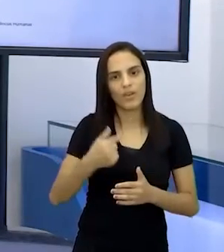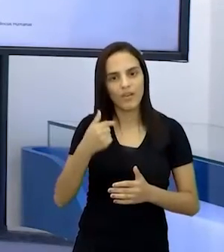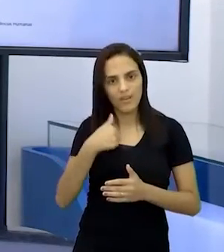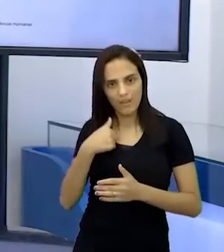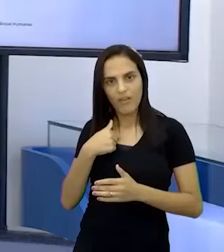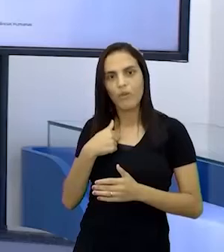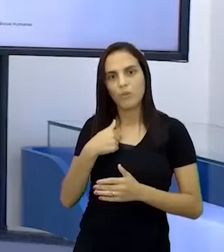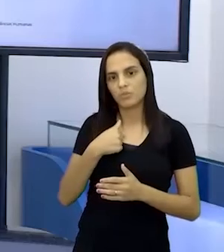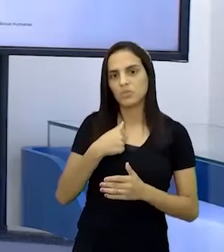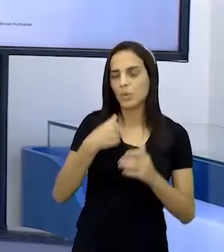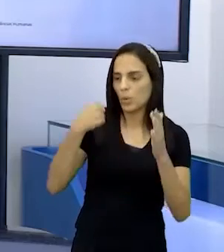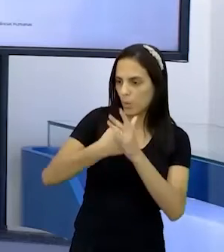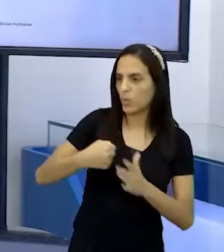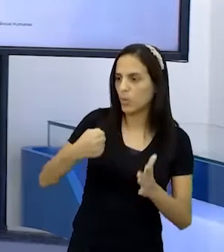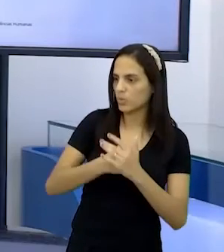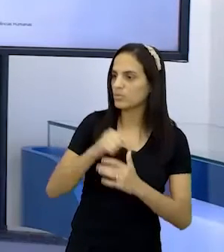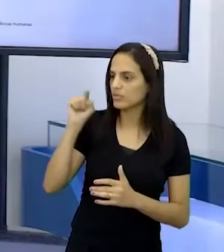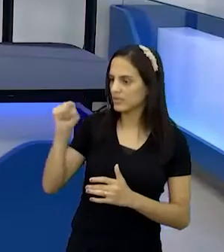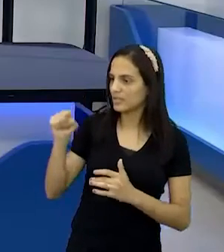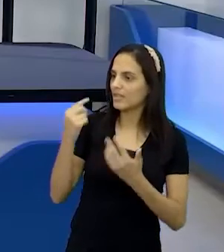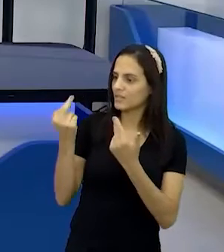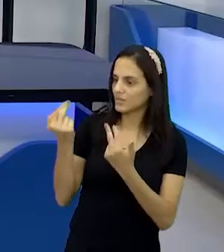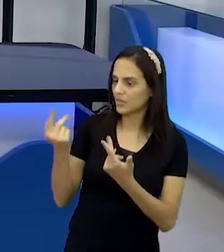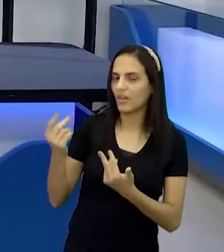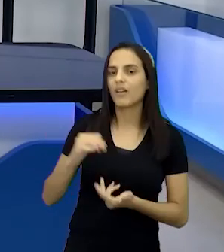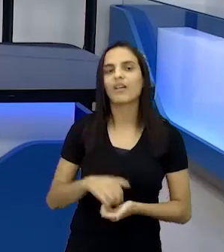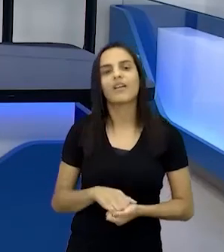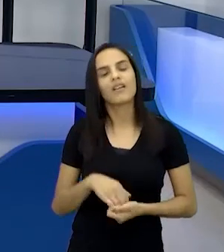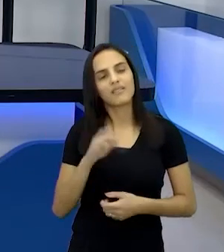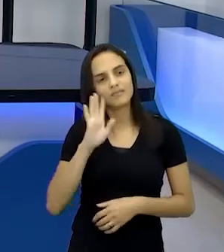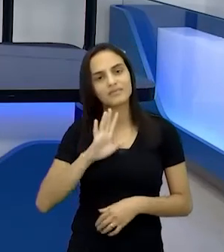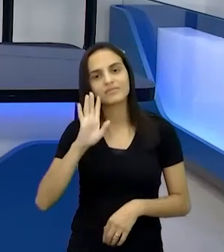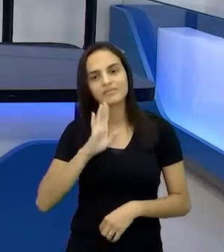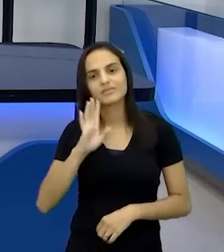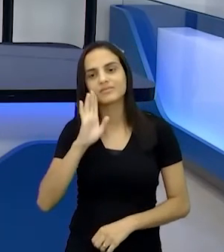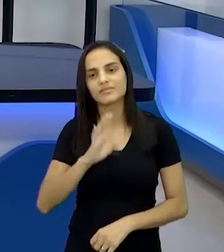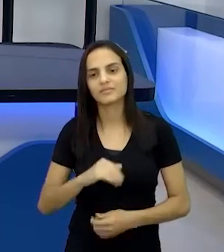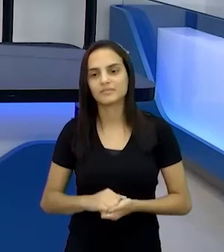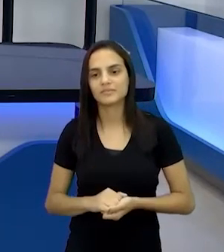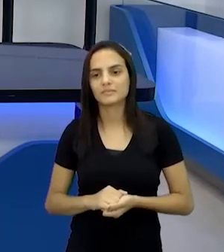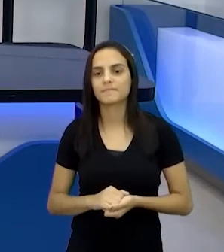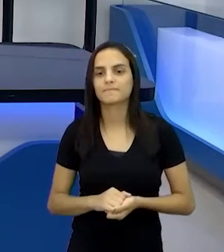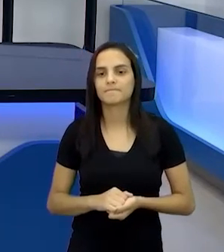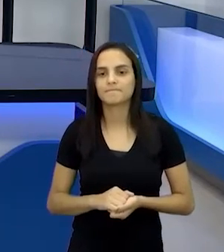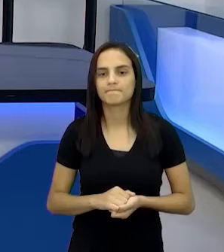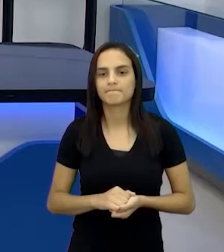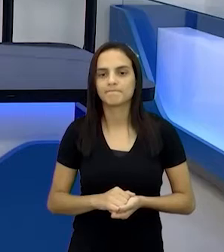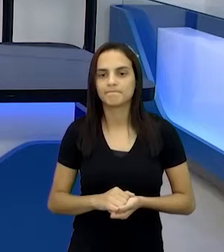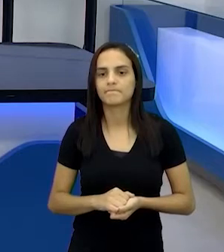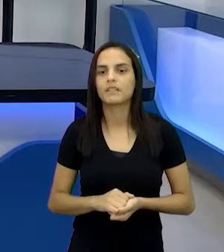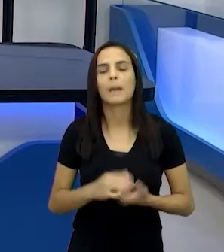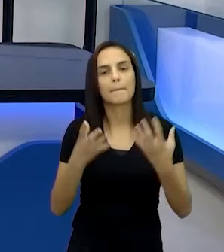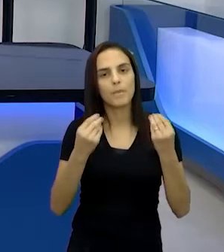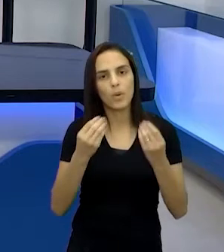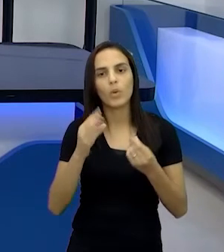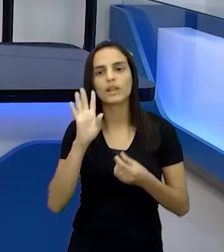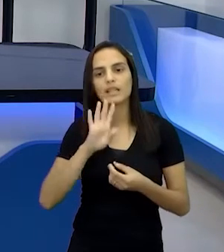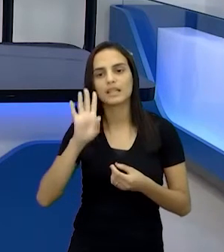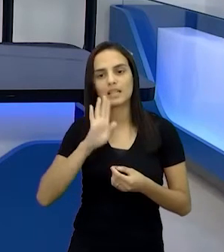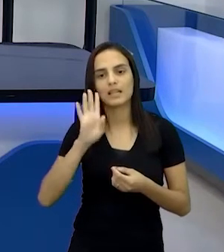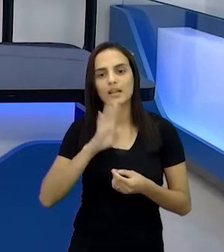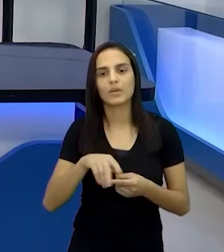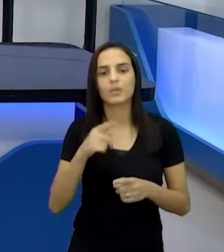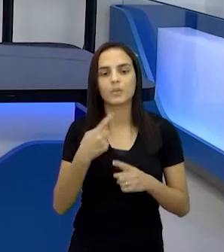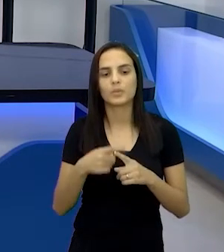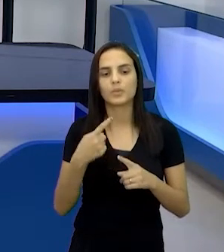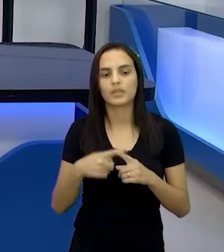lutando com você de igual para igual. Ah, bacana. Não né? só do mesmo sexo. E isso é muito bacana, porque